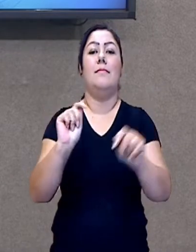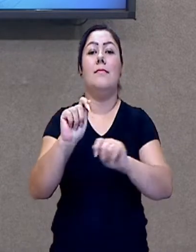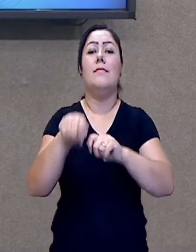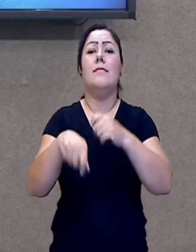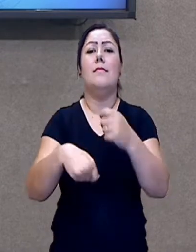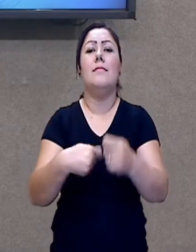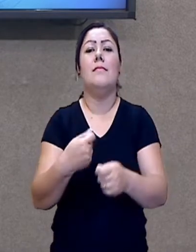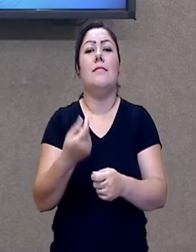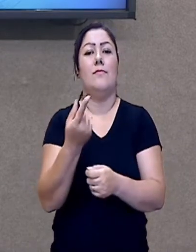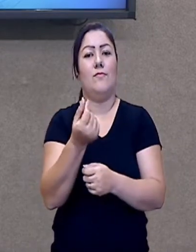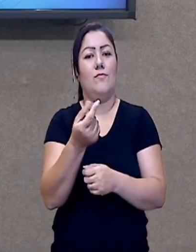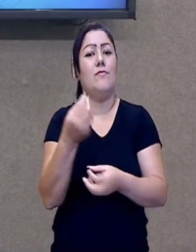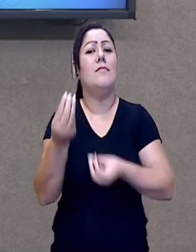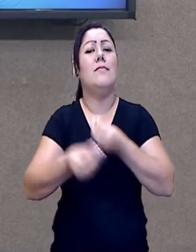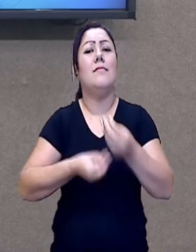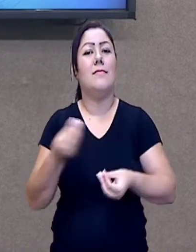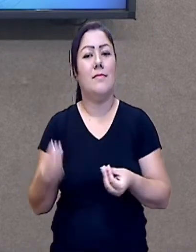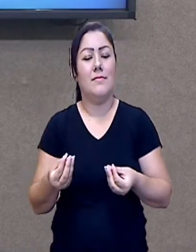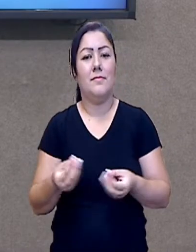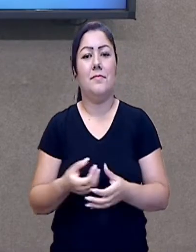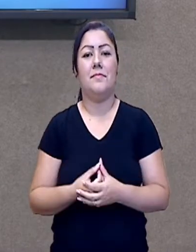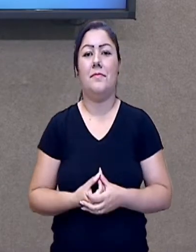financeira. Vamos começar?